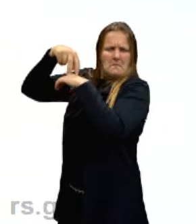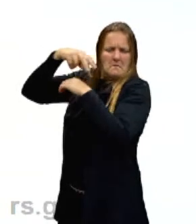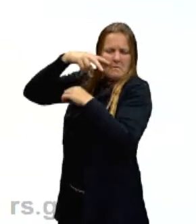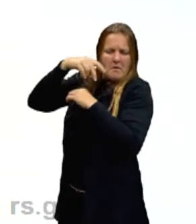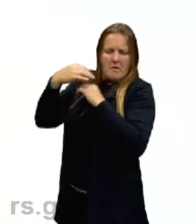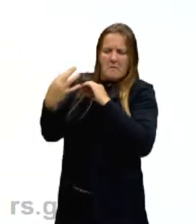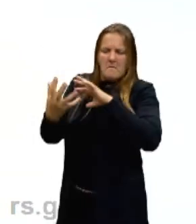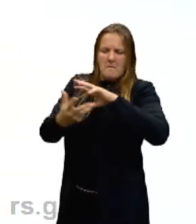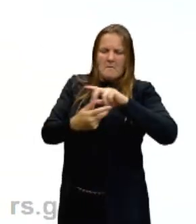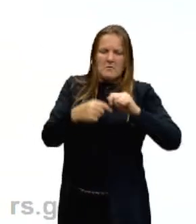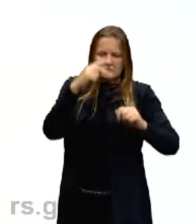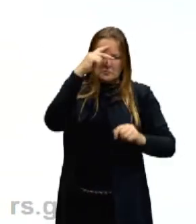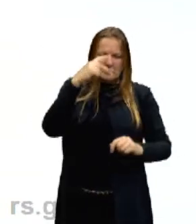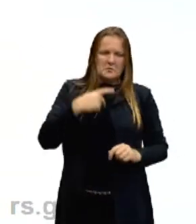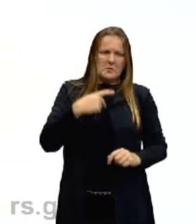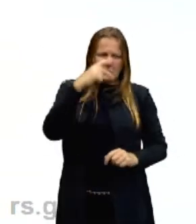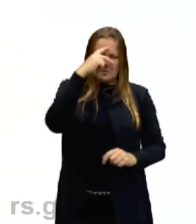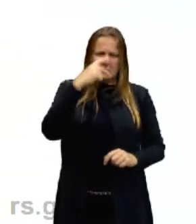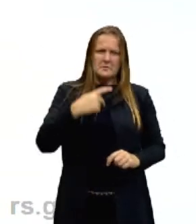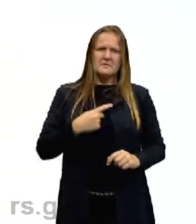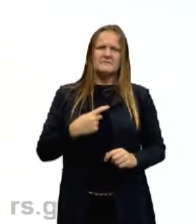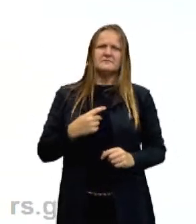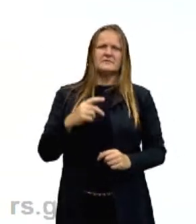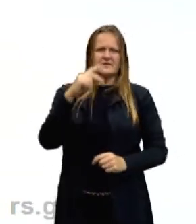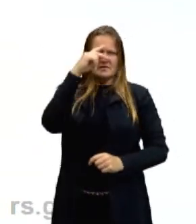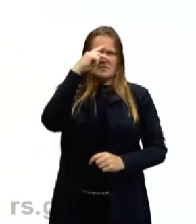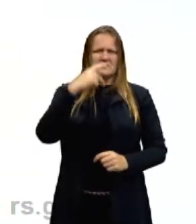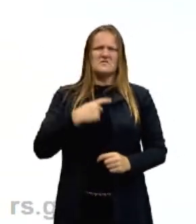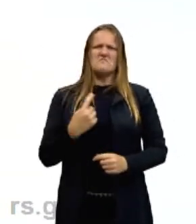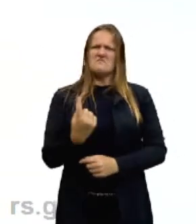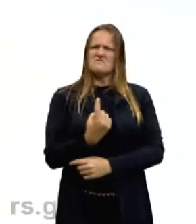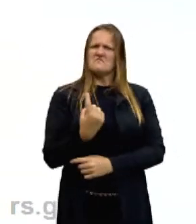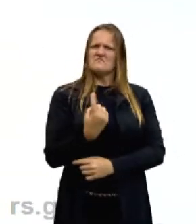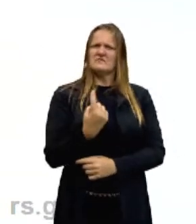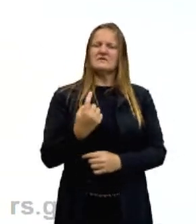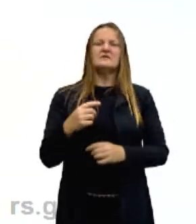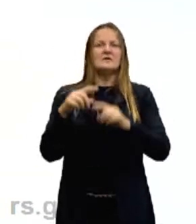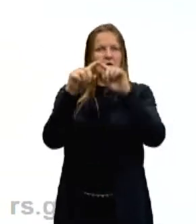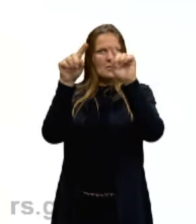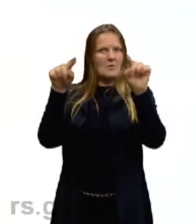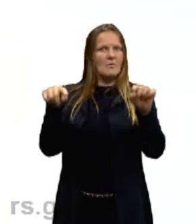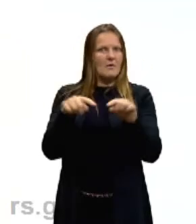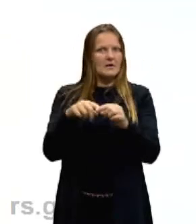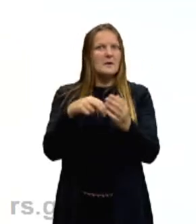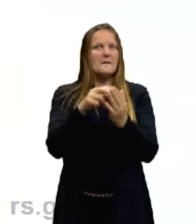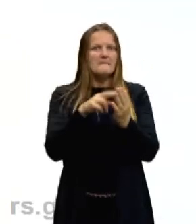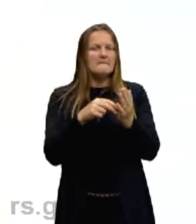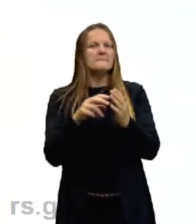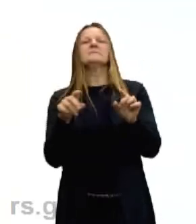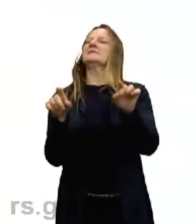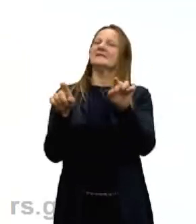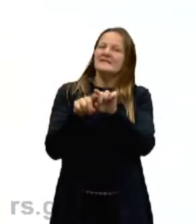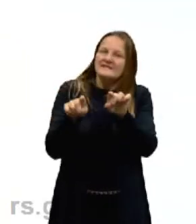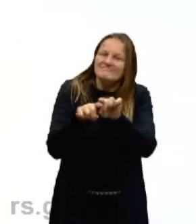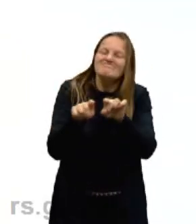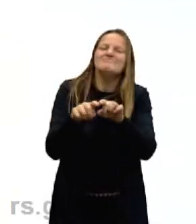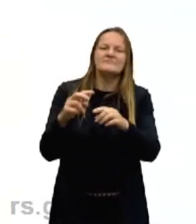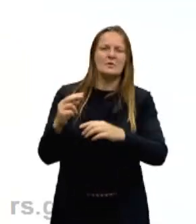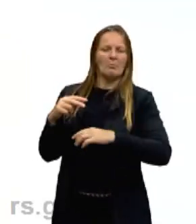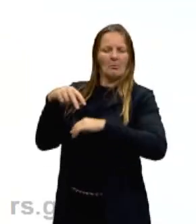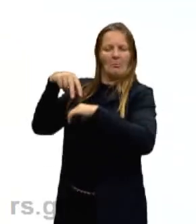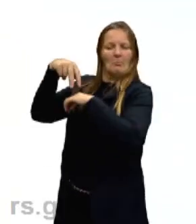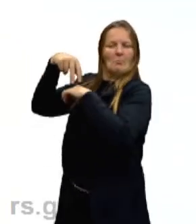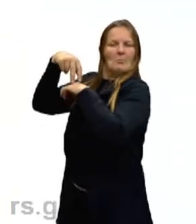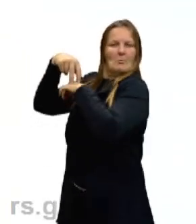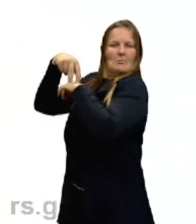mundo né lembra que eu falei antes de egoísmo e tal esse quadro aqui ele representa muito bem que é outro quadro que vocês vão ver